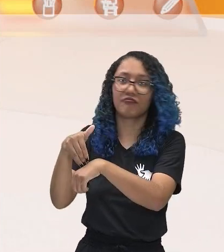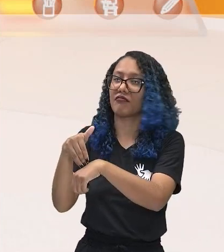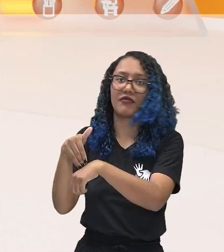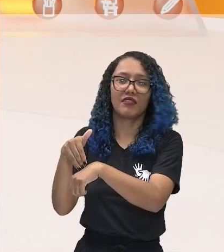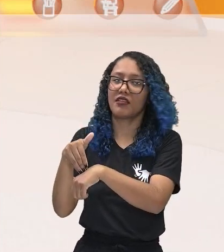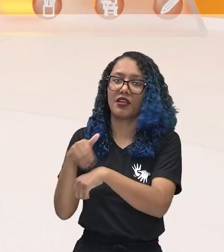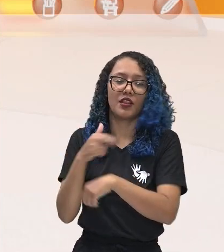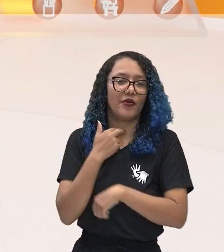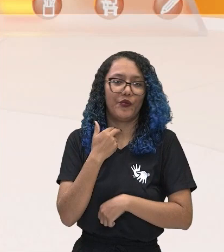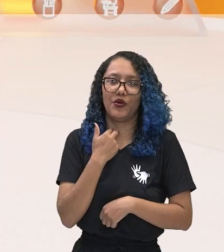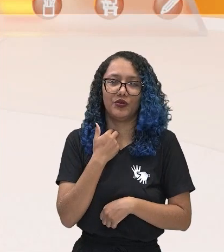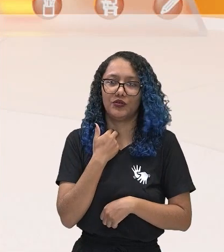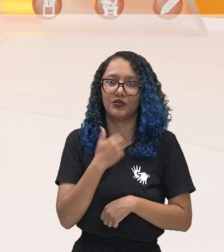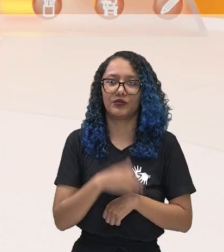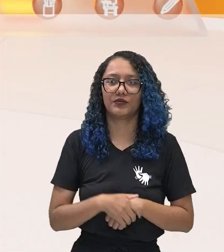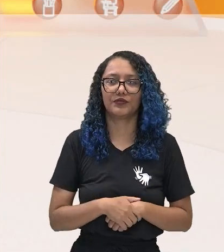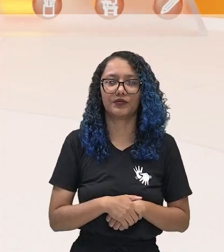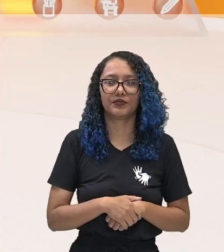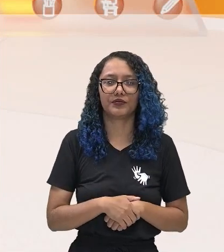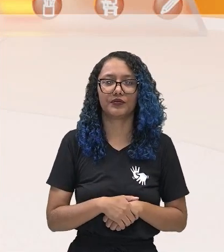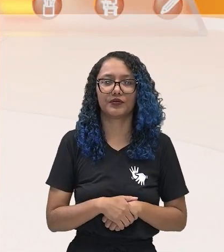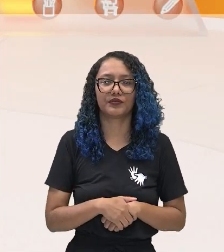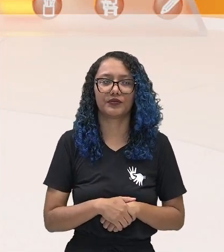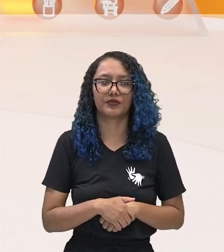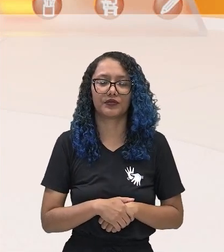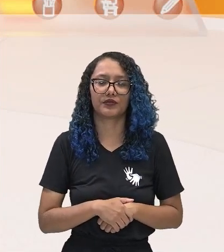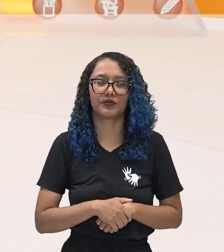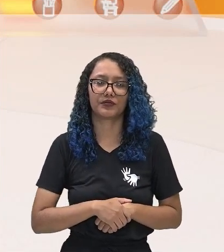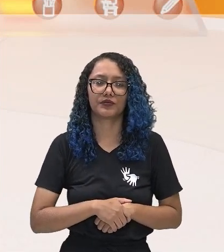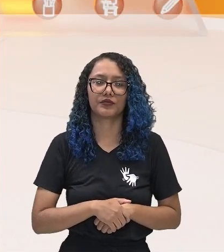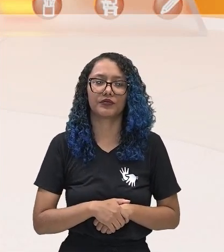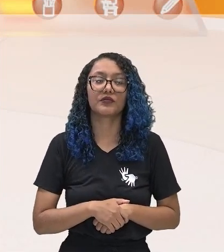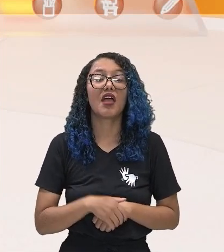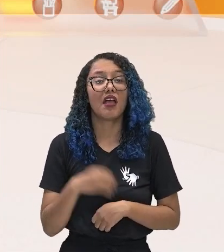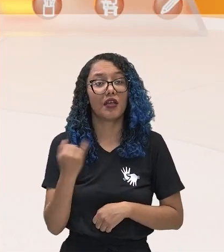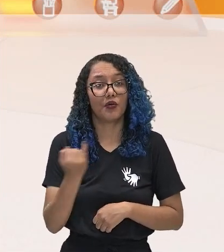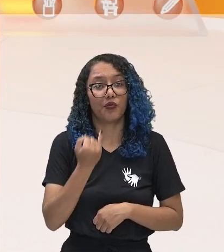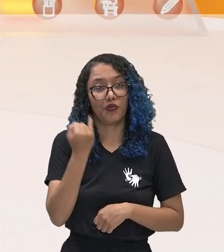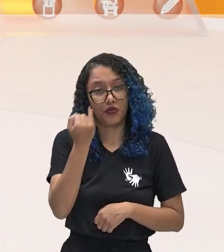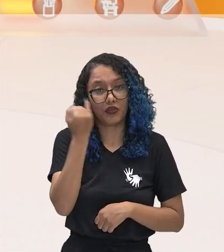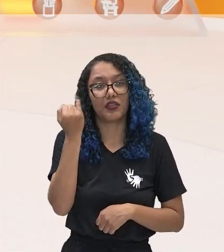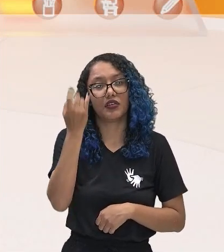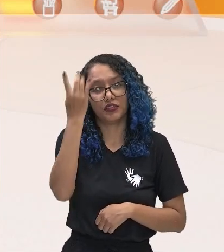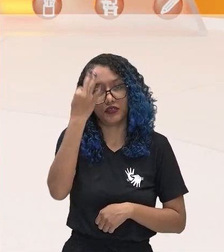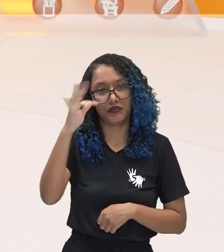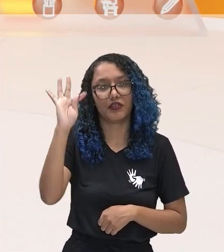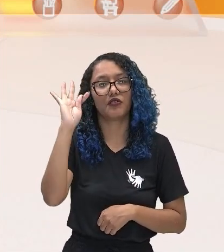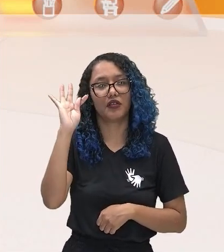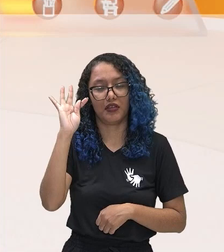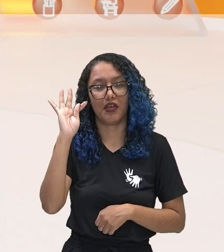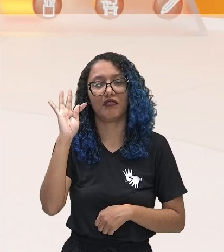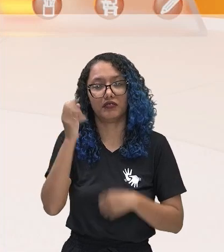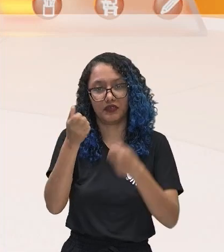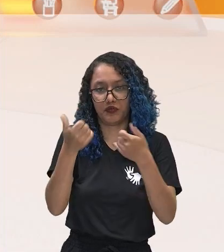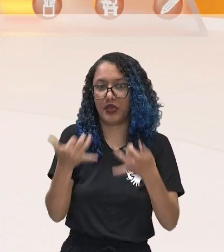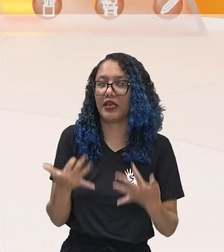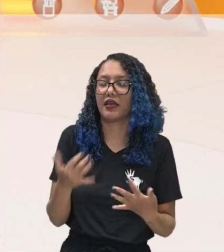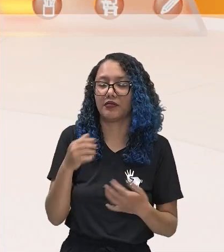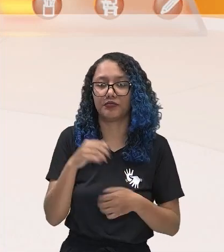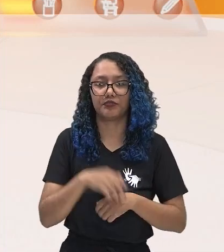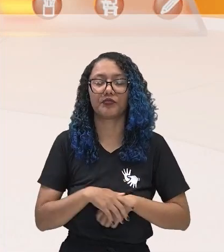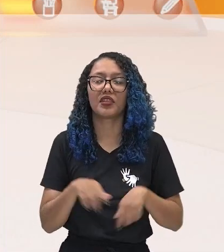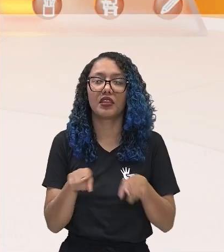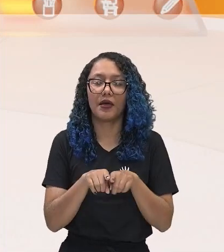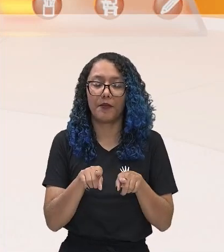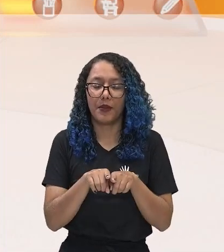me entendendo isso daí? Então, isso é muito importante dentro do pensamento existencialista, tá bom? A gente percebe o seguinte, gente, olha